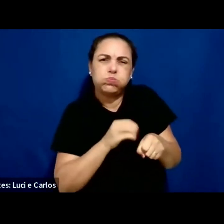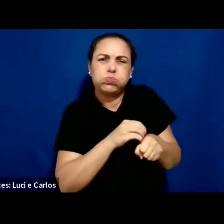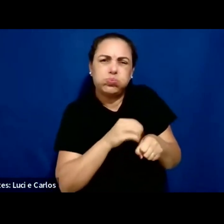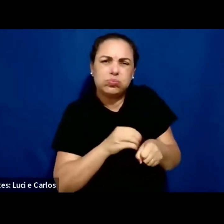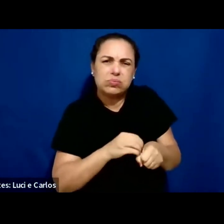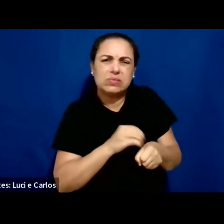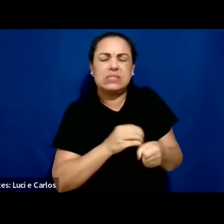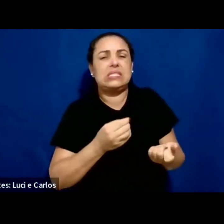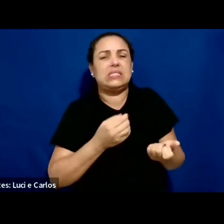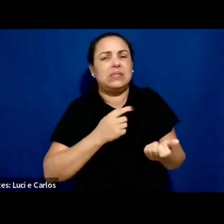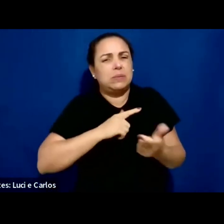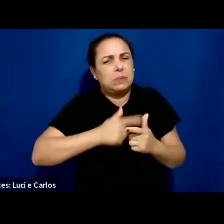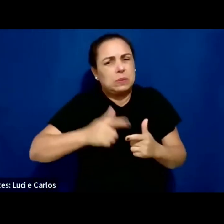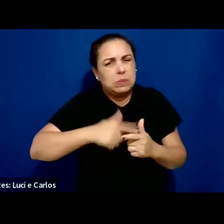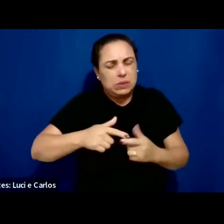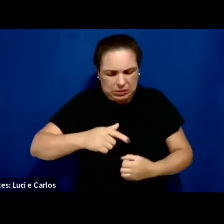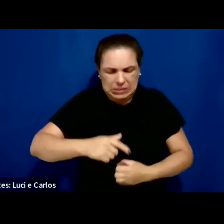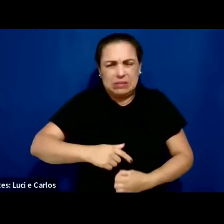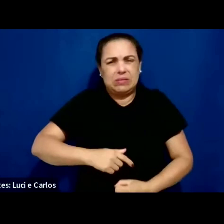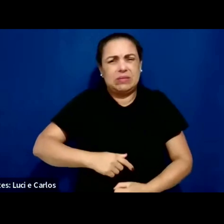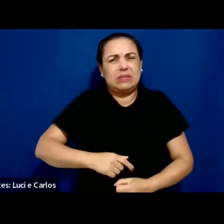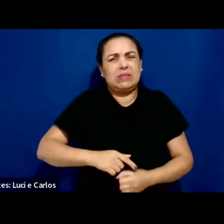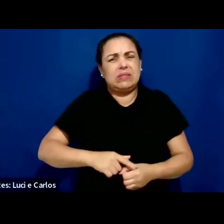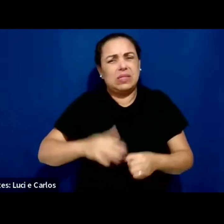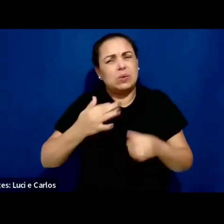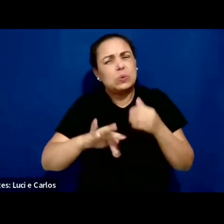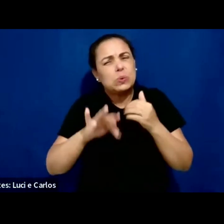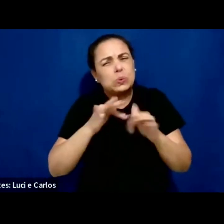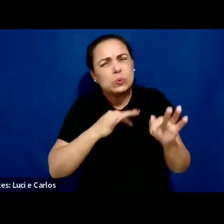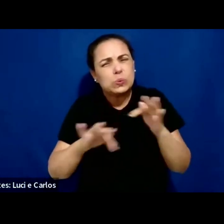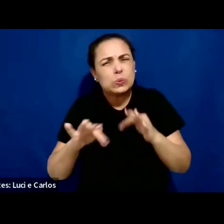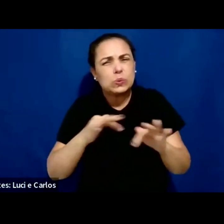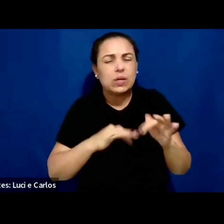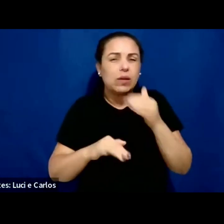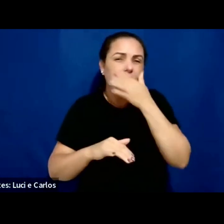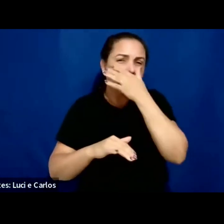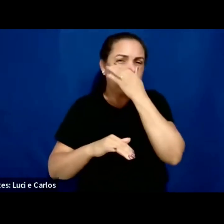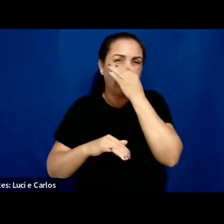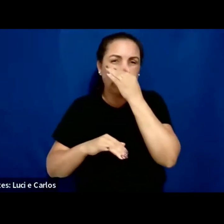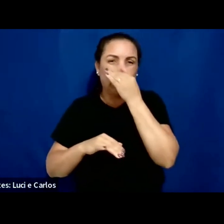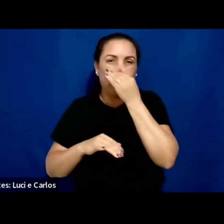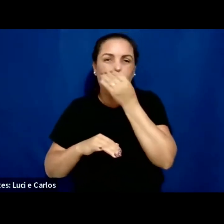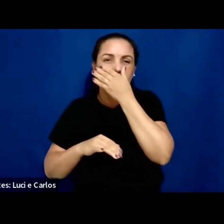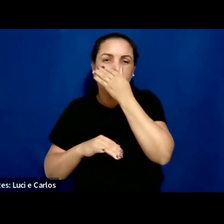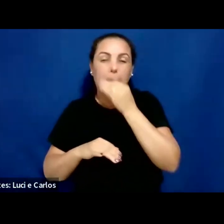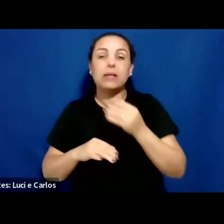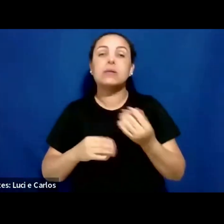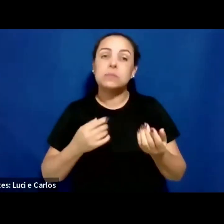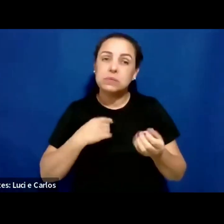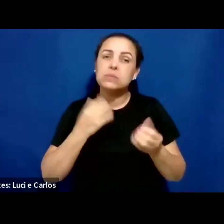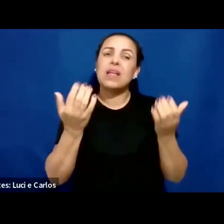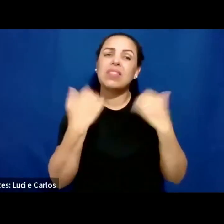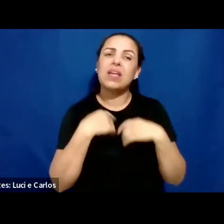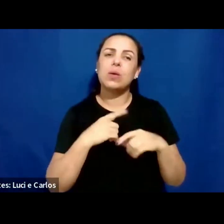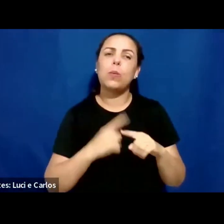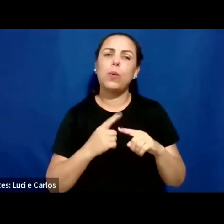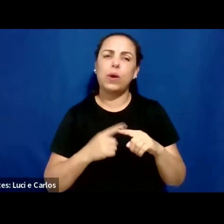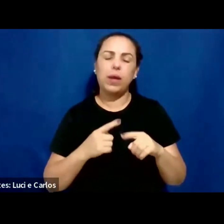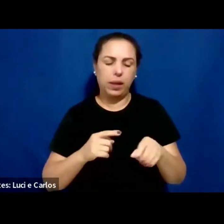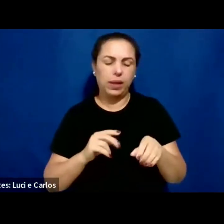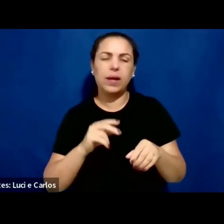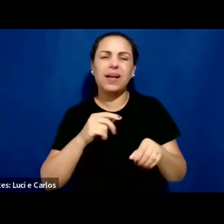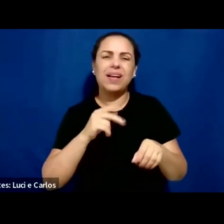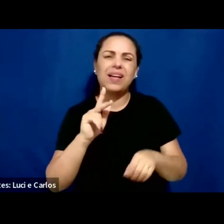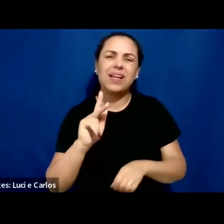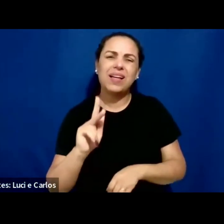aqui para vocês, é a alimentação pobre de fibras. E outra coisa